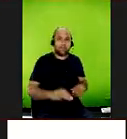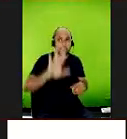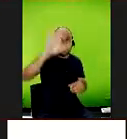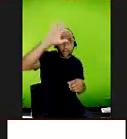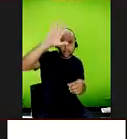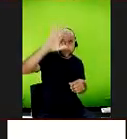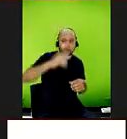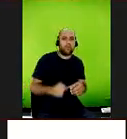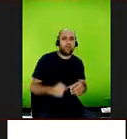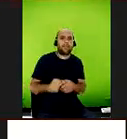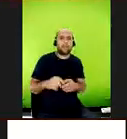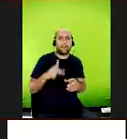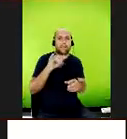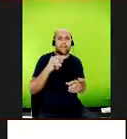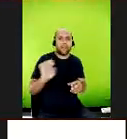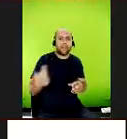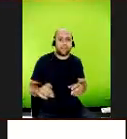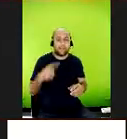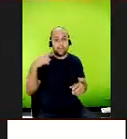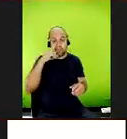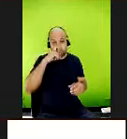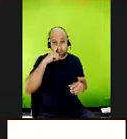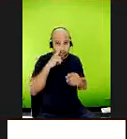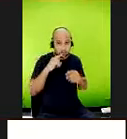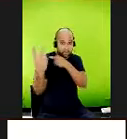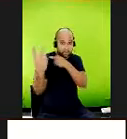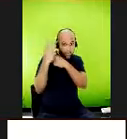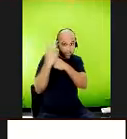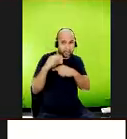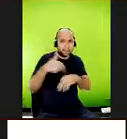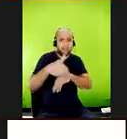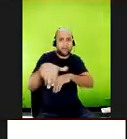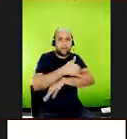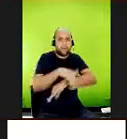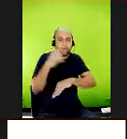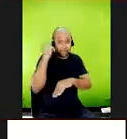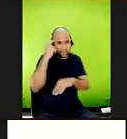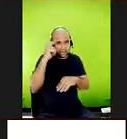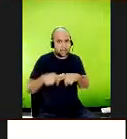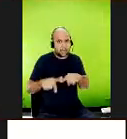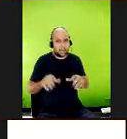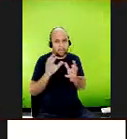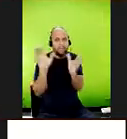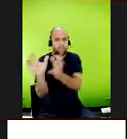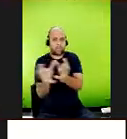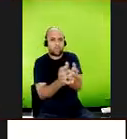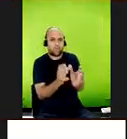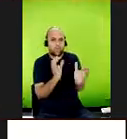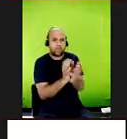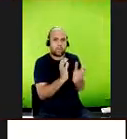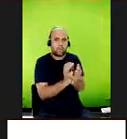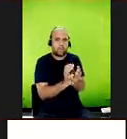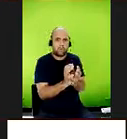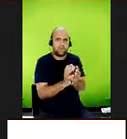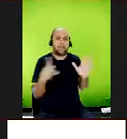porque a sua defesa você sentiu o perigo você querer se proteger contra andando na rua e você acha que esse assaltar todo mundo junto no cantinho isso é da